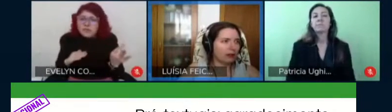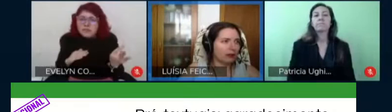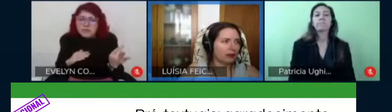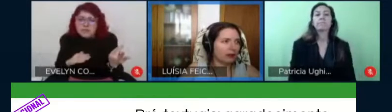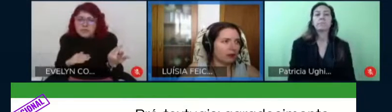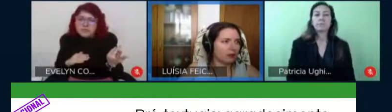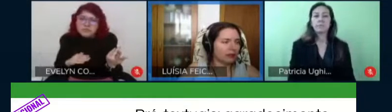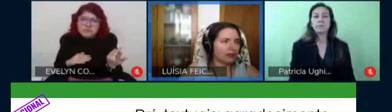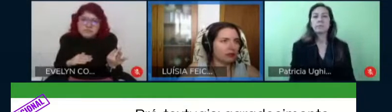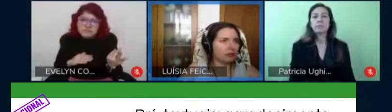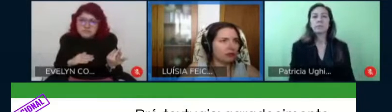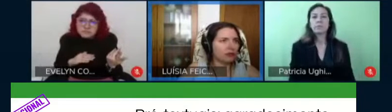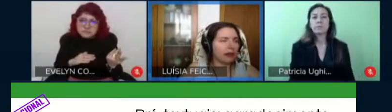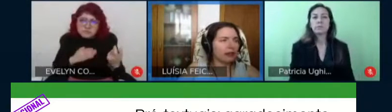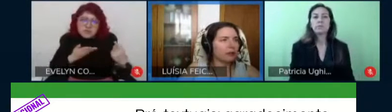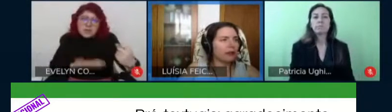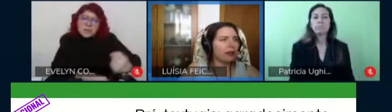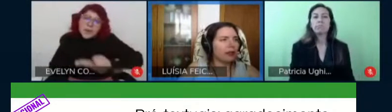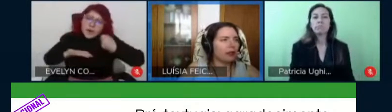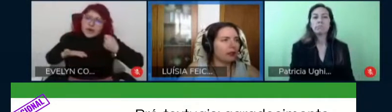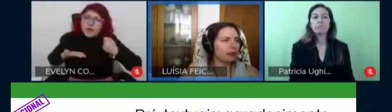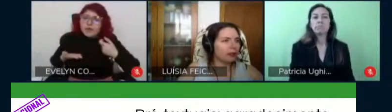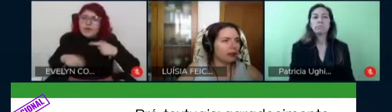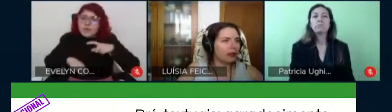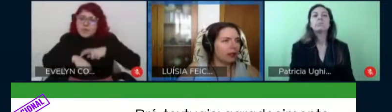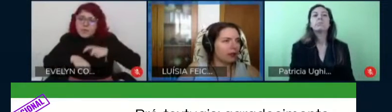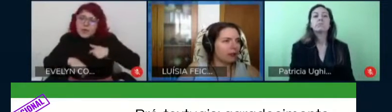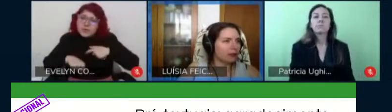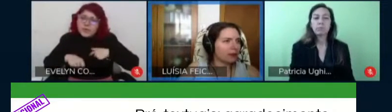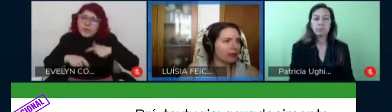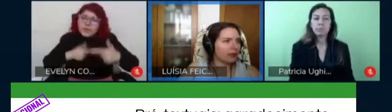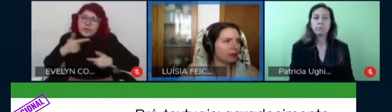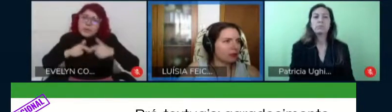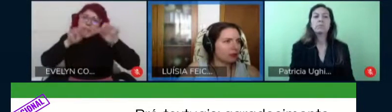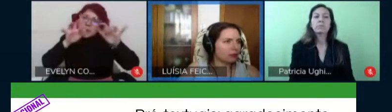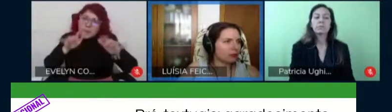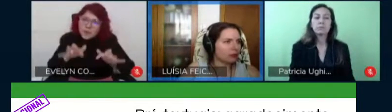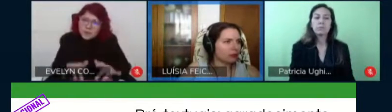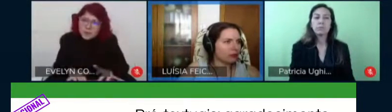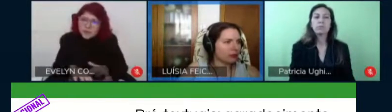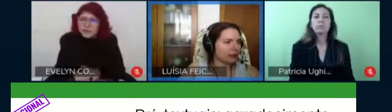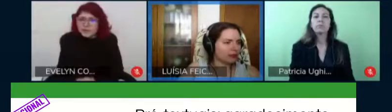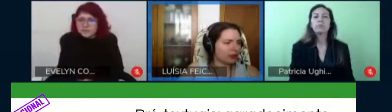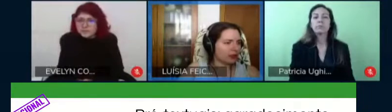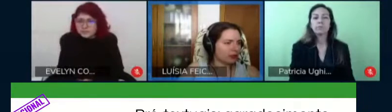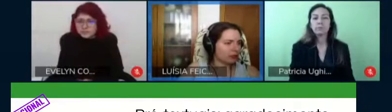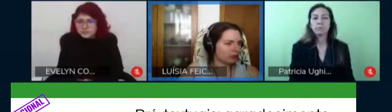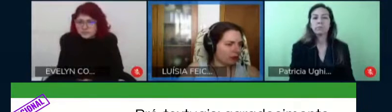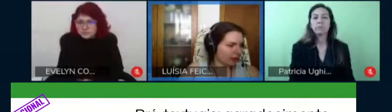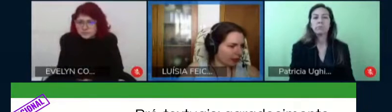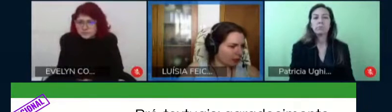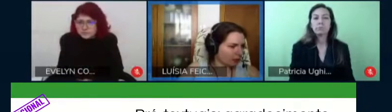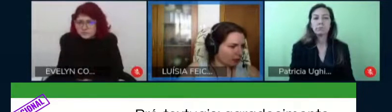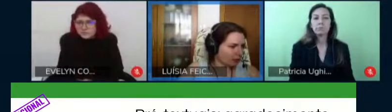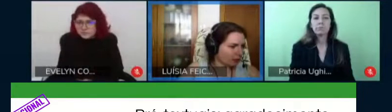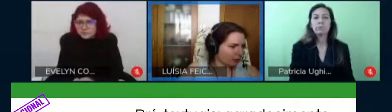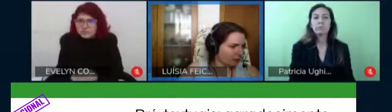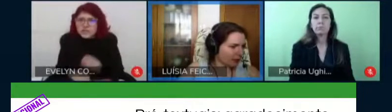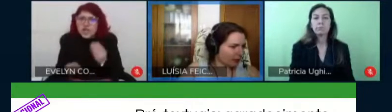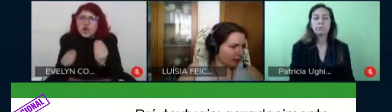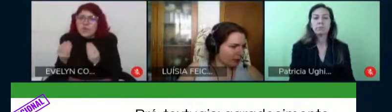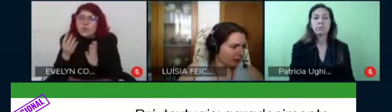à elaboração do teu trabalho. E ele é formatado, a formatação dele é